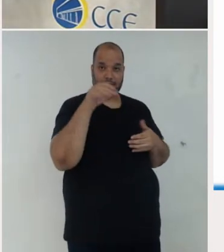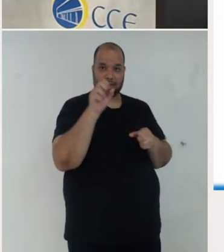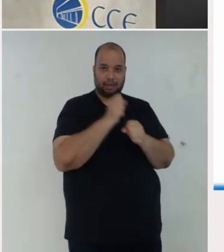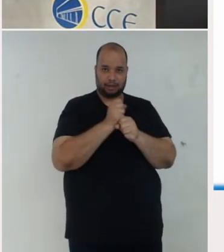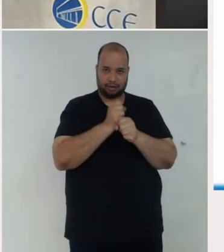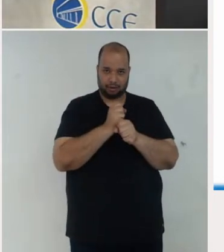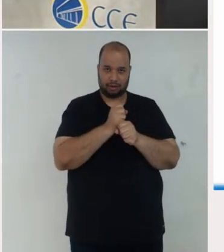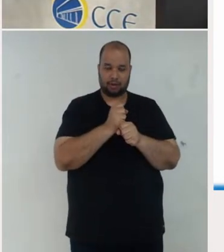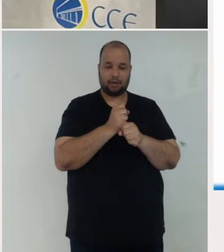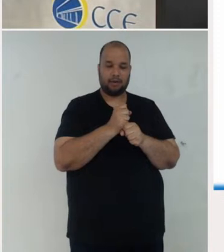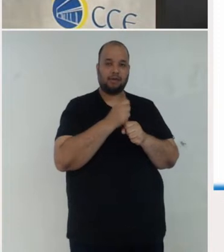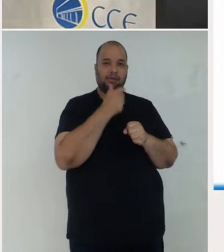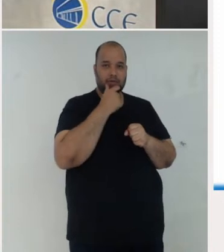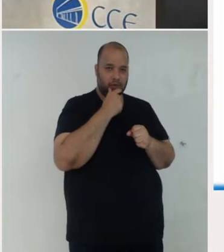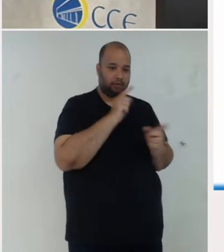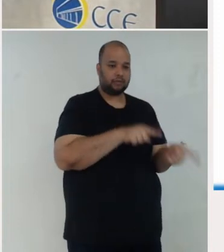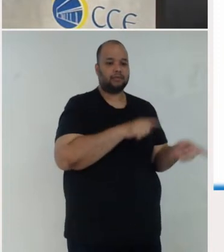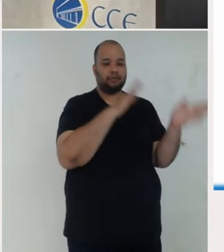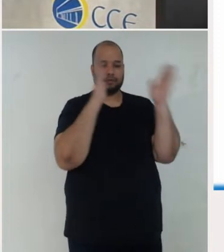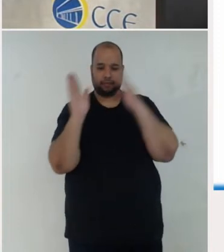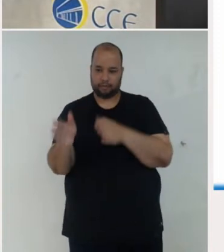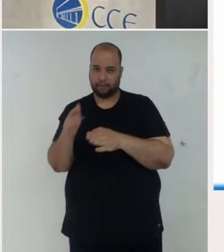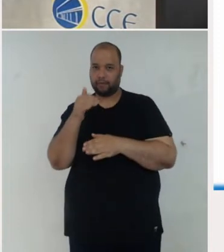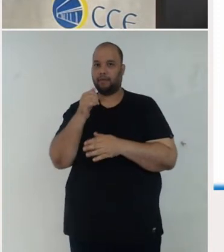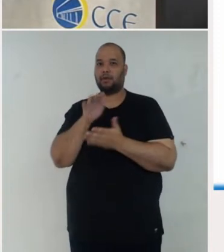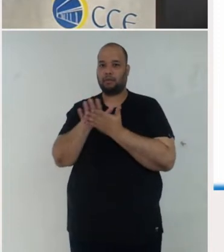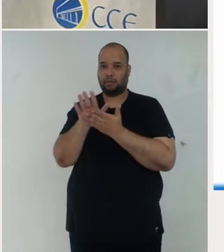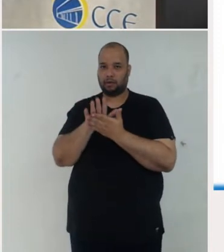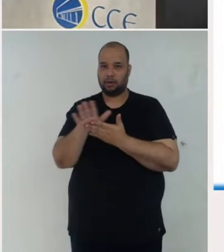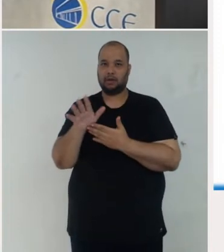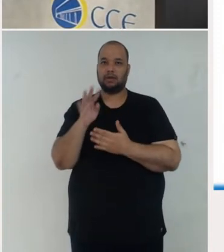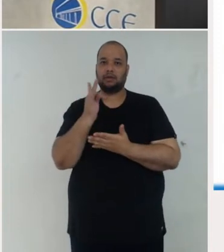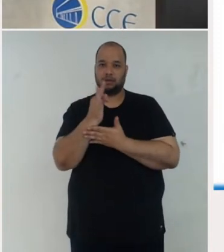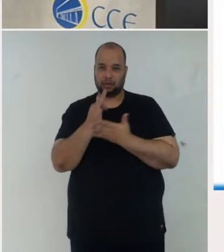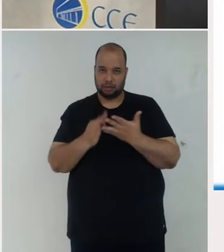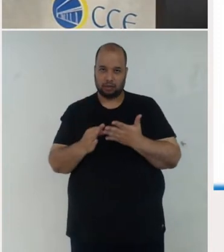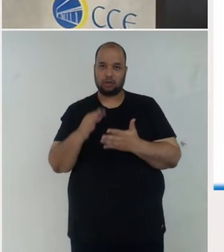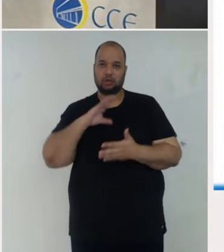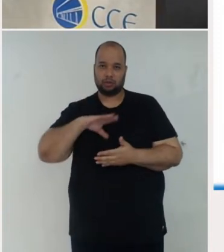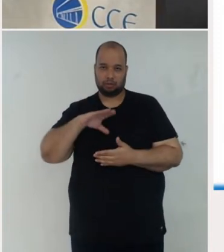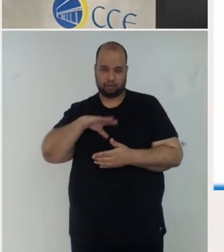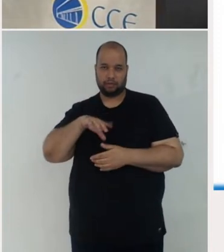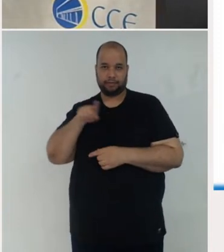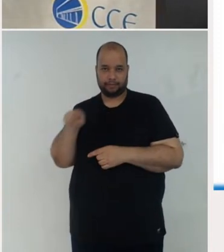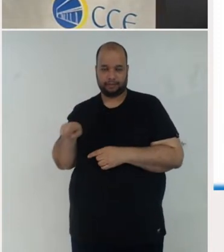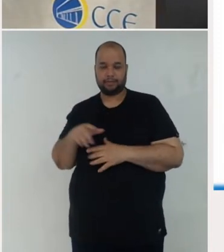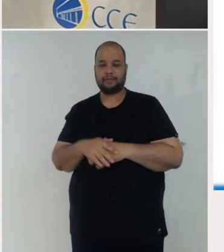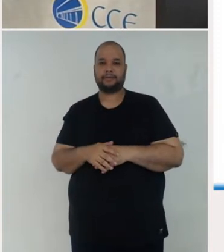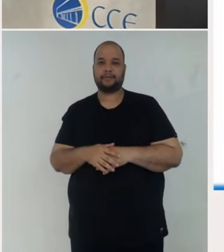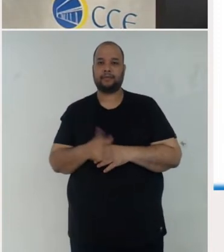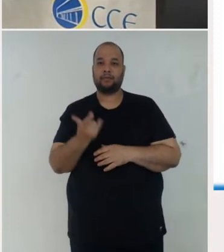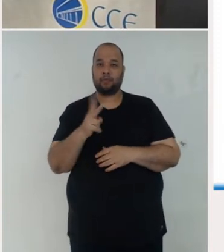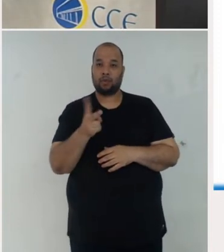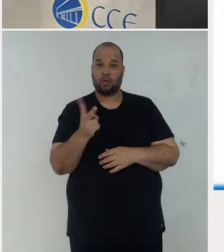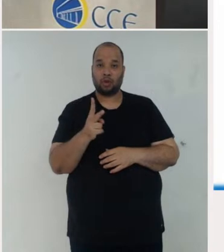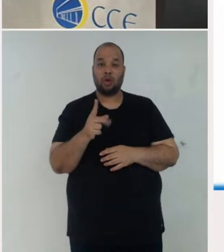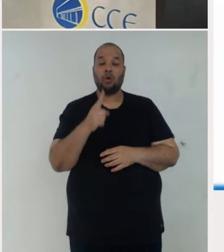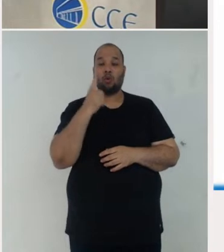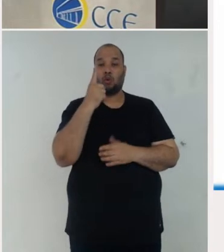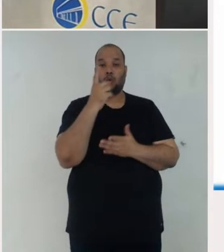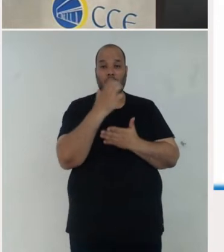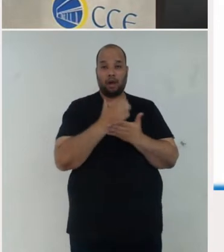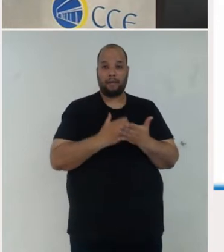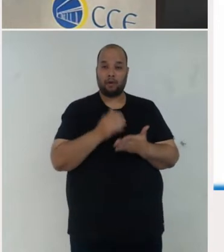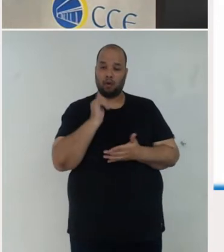em inglês e uma publicação com os textos atualizados em português. Além disso, um dos capítulos que conta